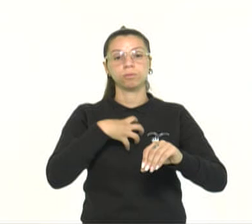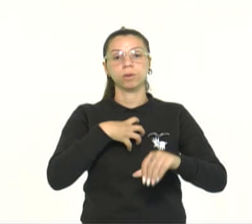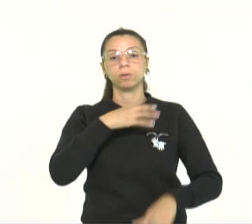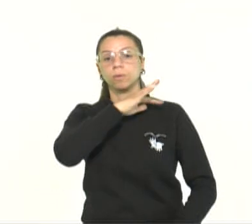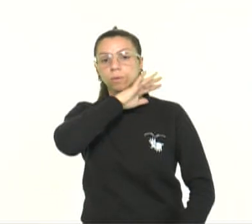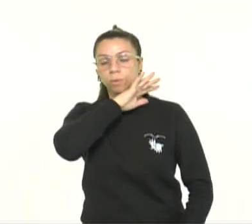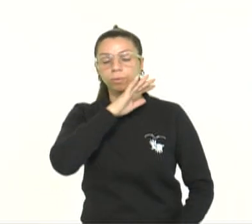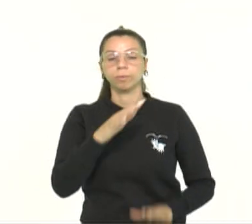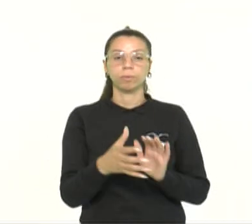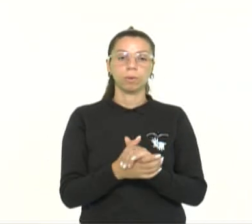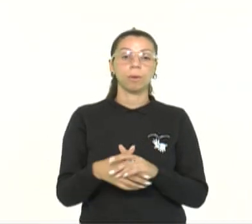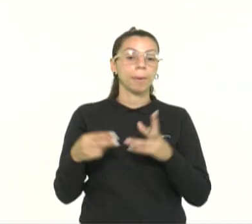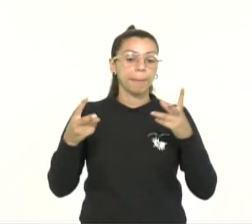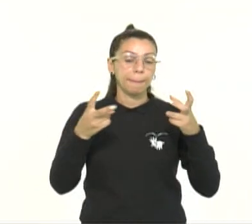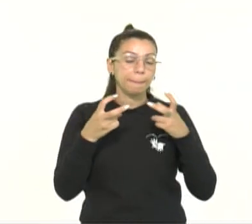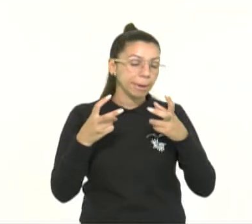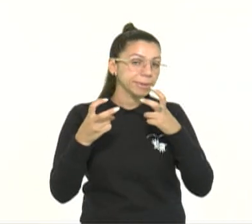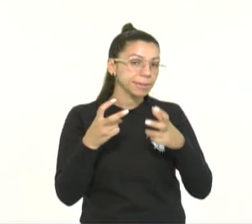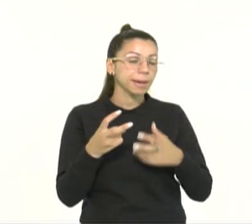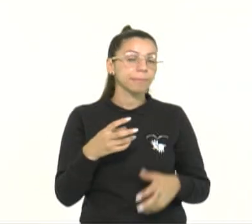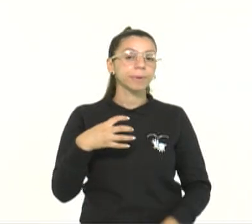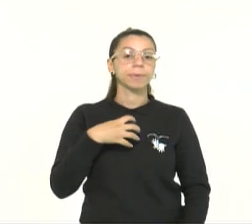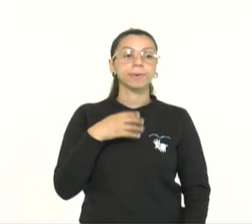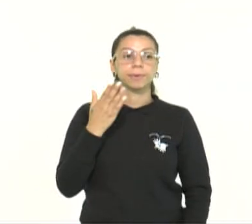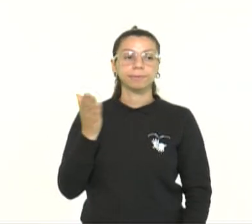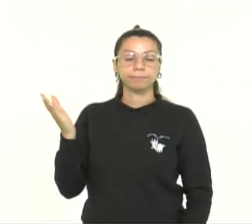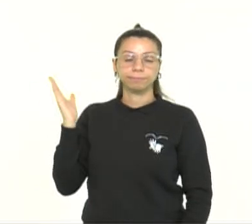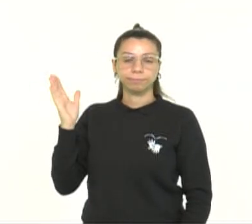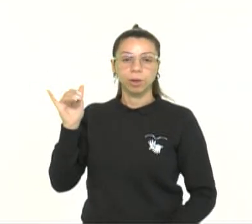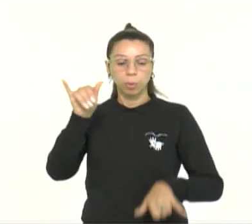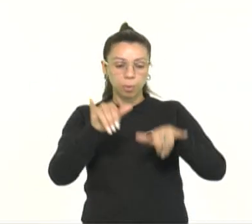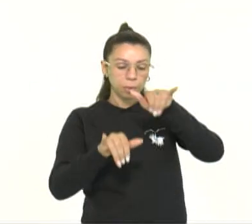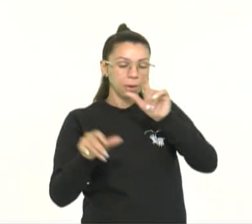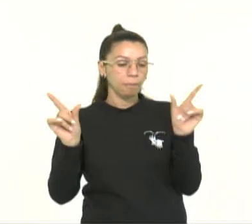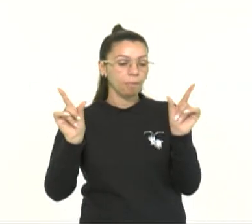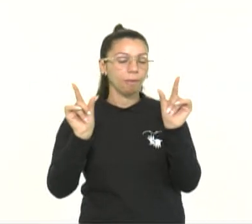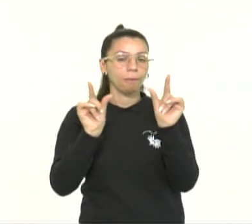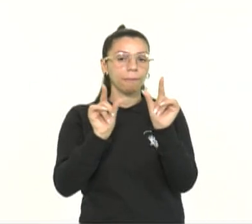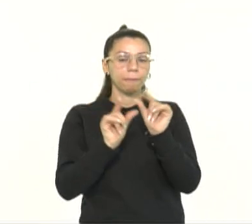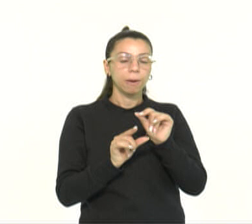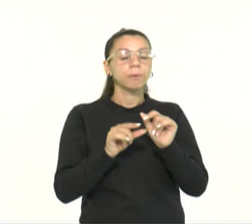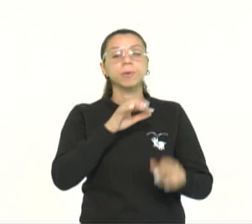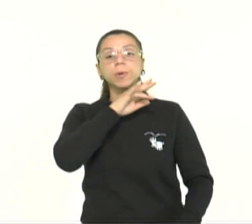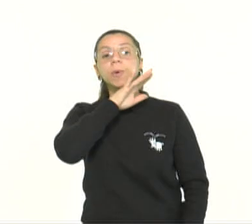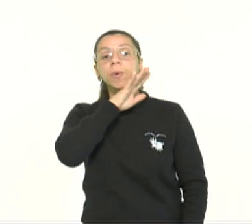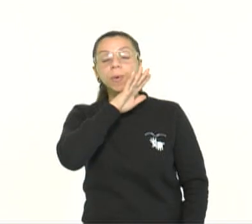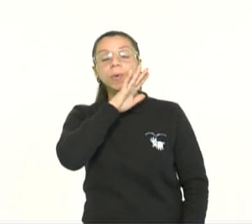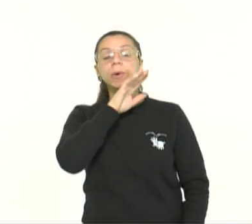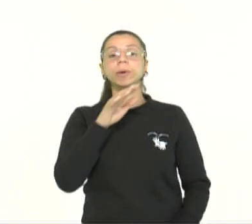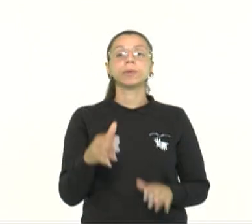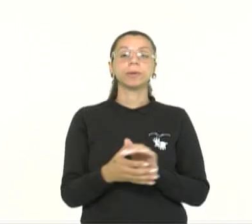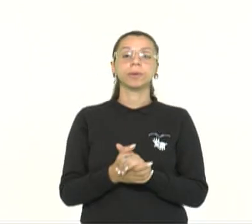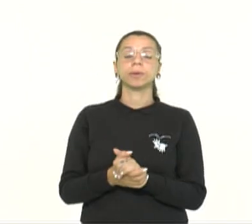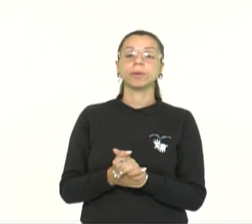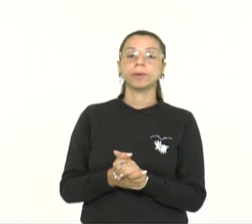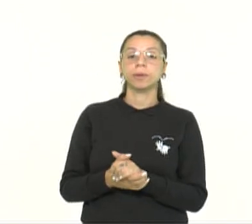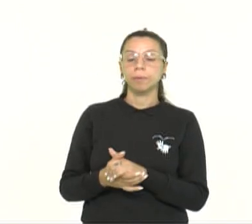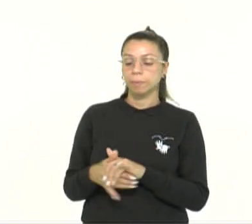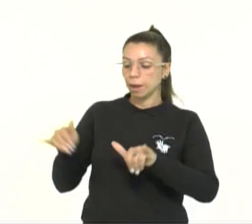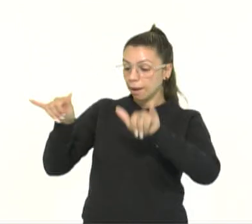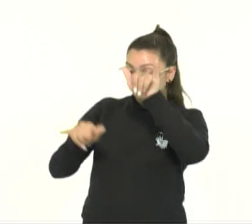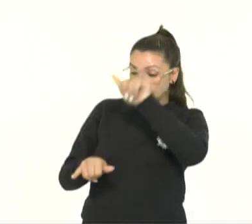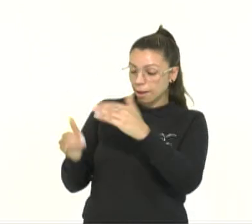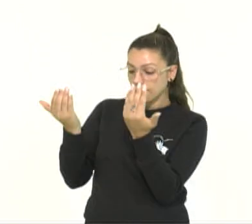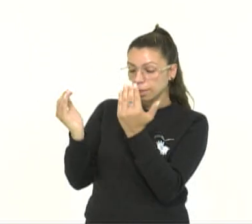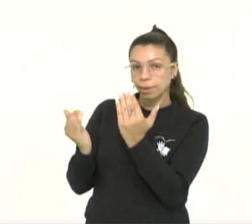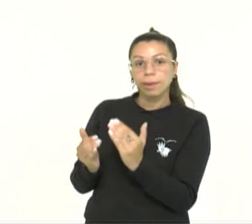que fertilizantes orgânicos com fórmulas menos agressivas, análise química do solo, rotação de